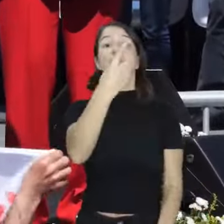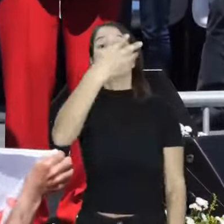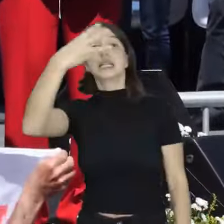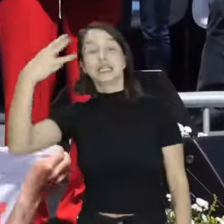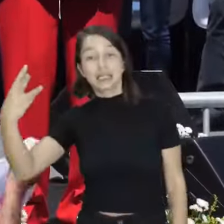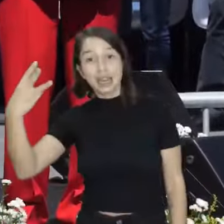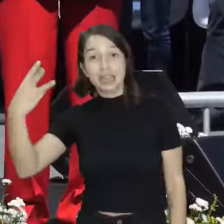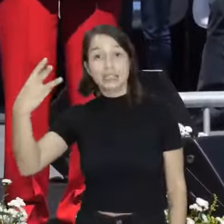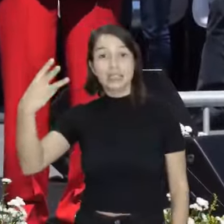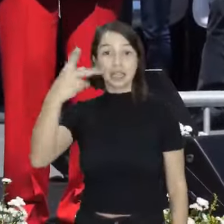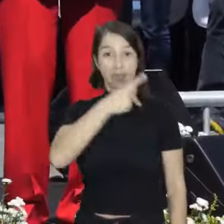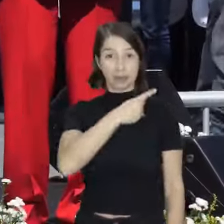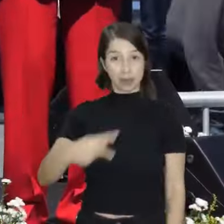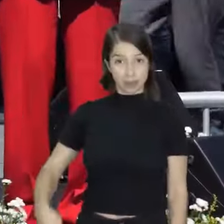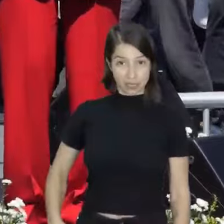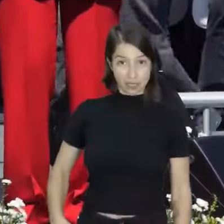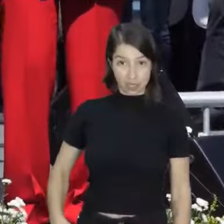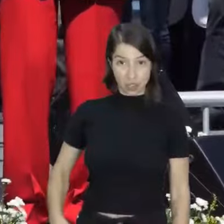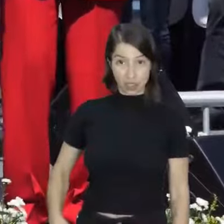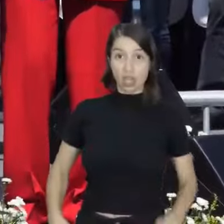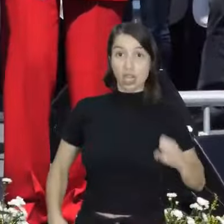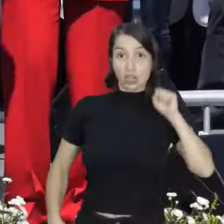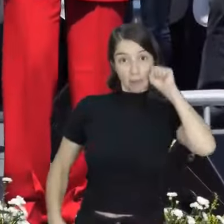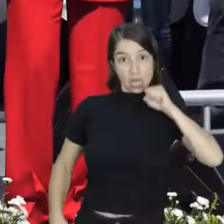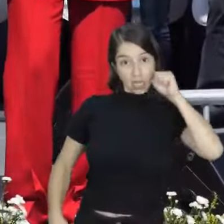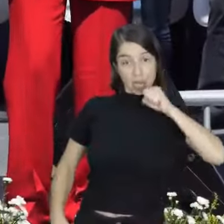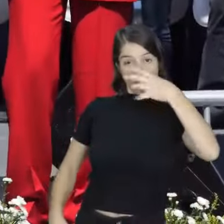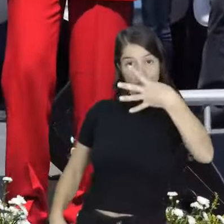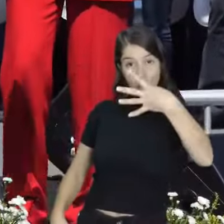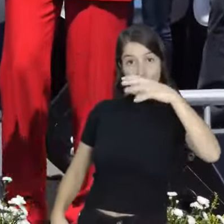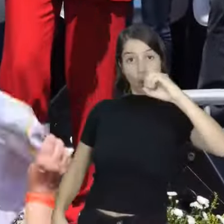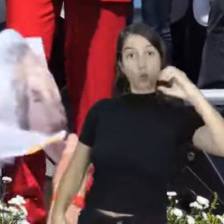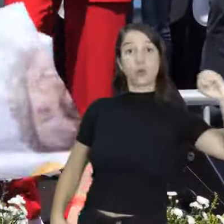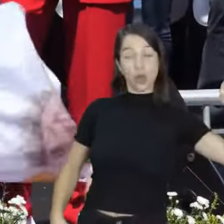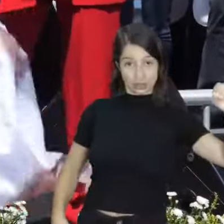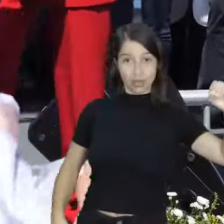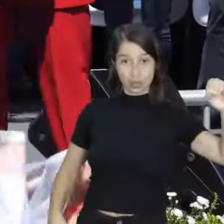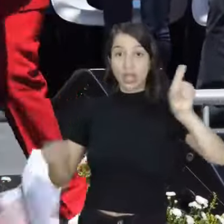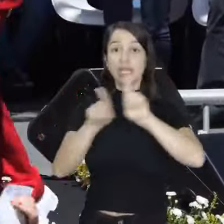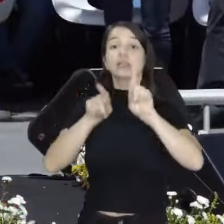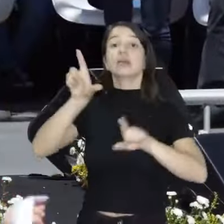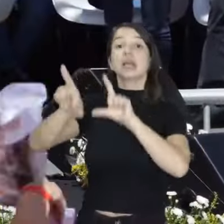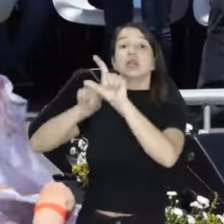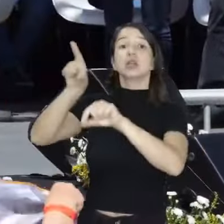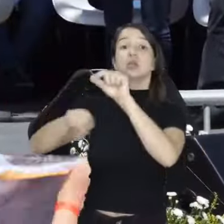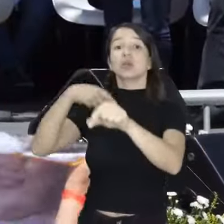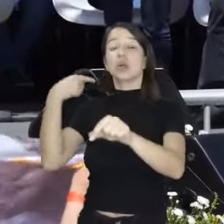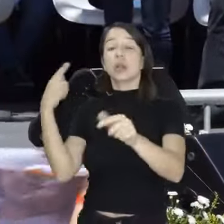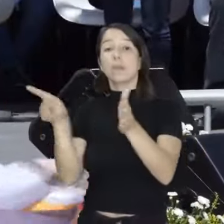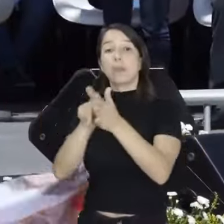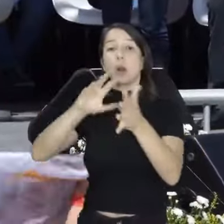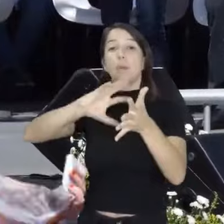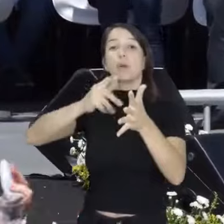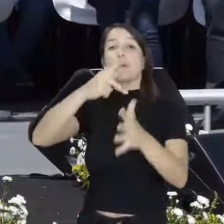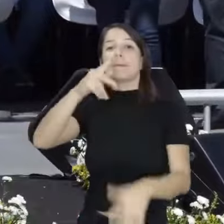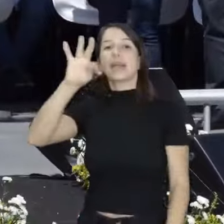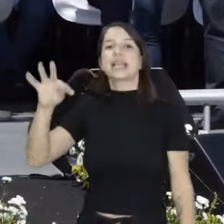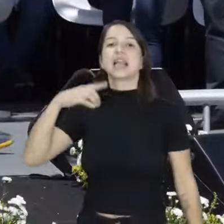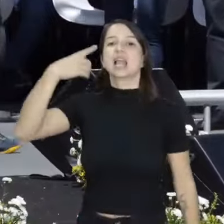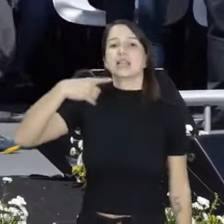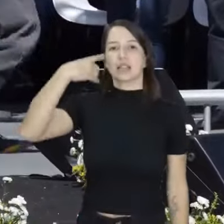simples. E votar nos nossos deputados e deputadas. E depois no Décio, é o seguinte,